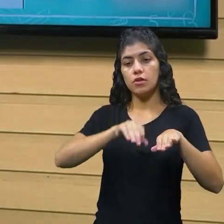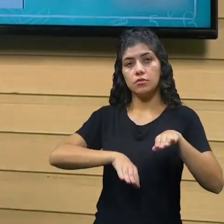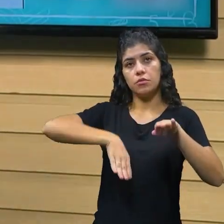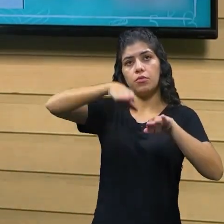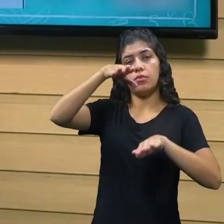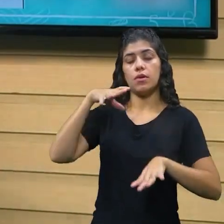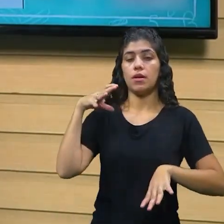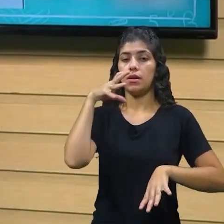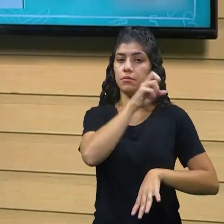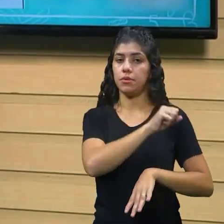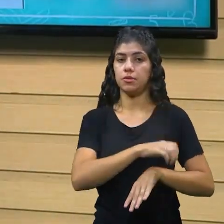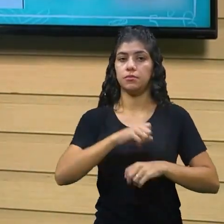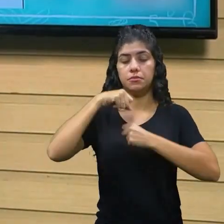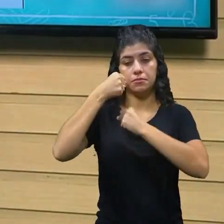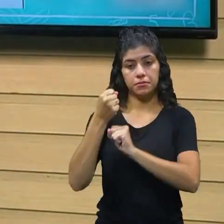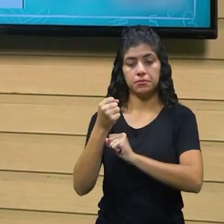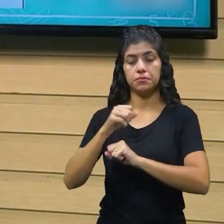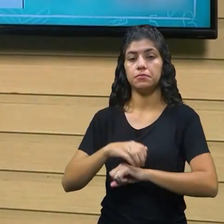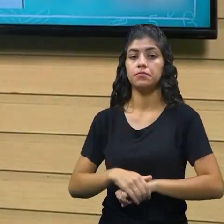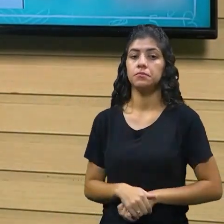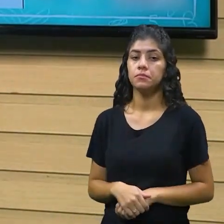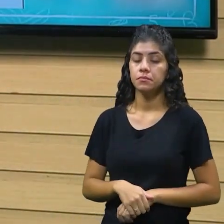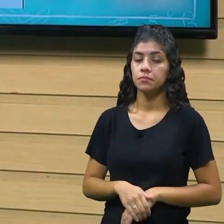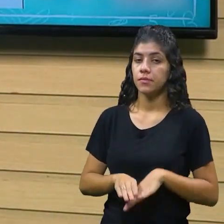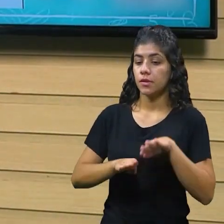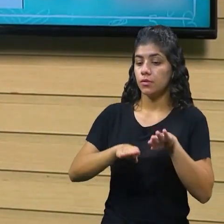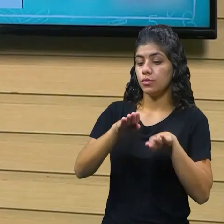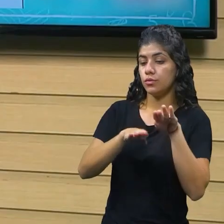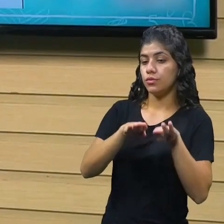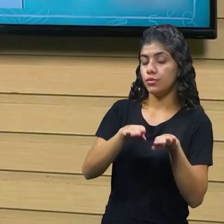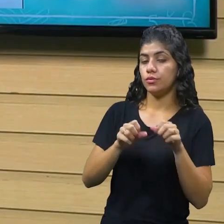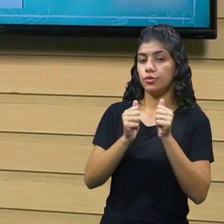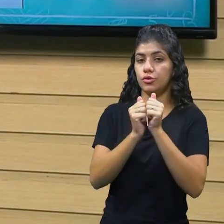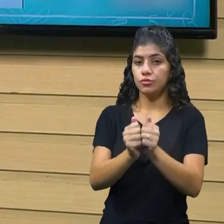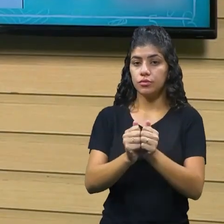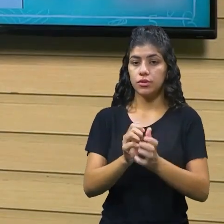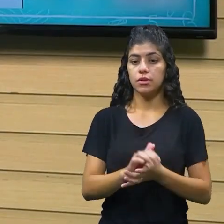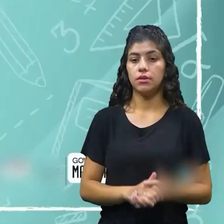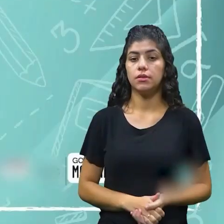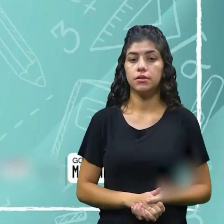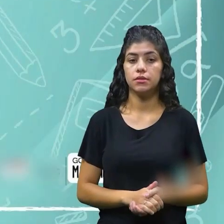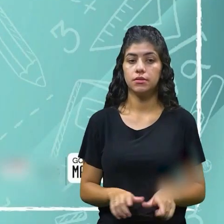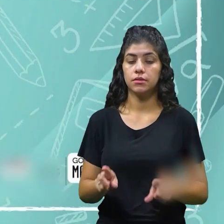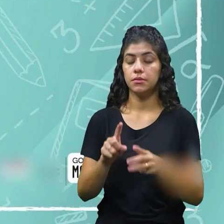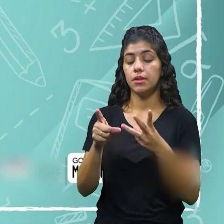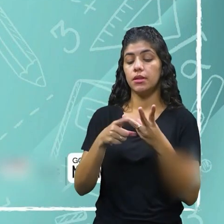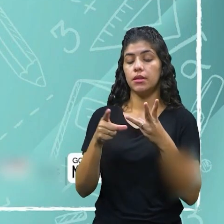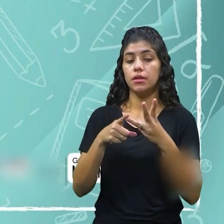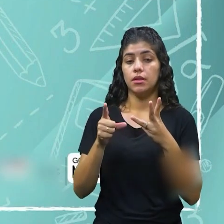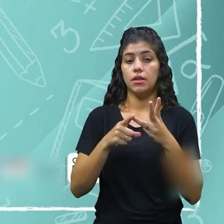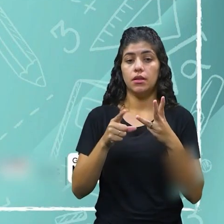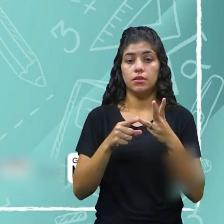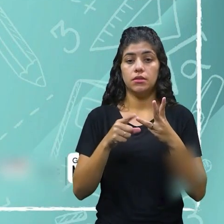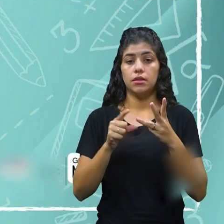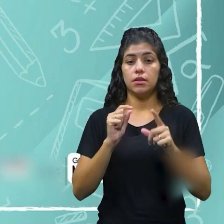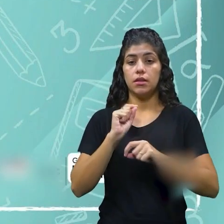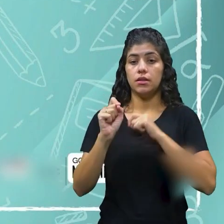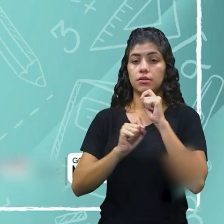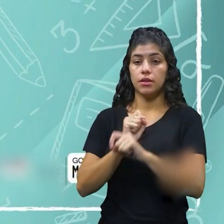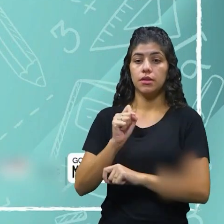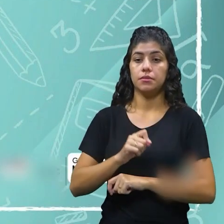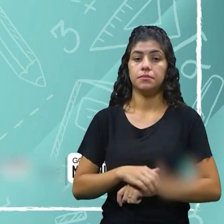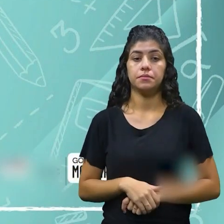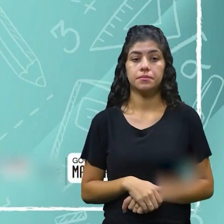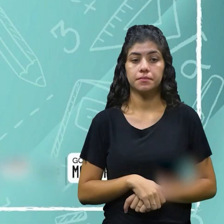ser a aceleração. Elas são medidas proporcionais. E a terceira lei de Newton vai tratar